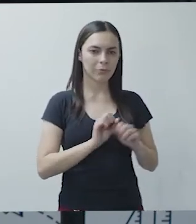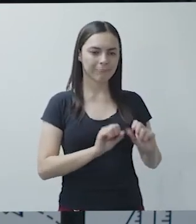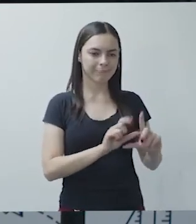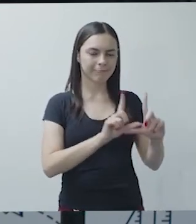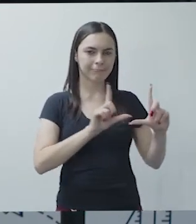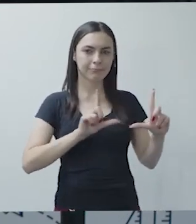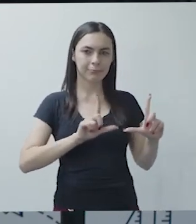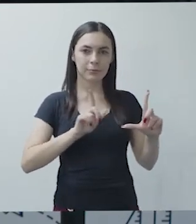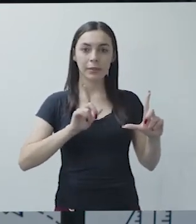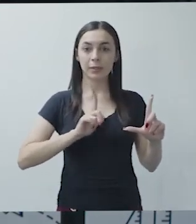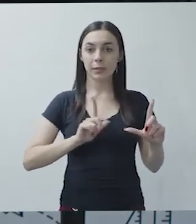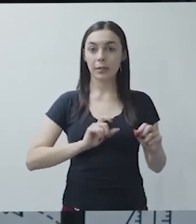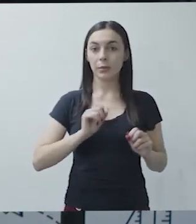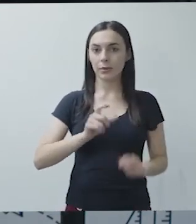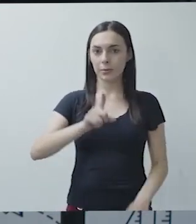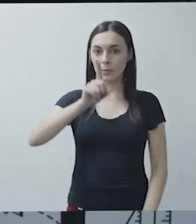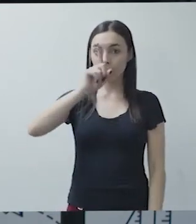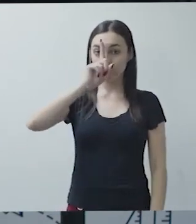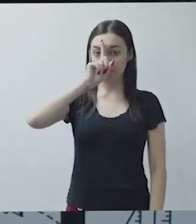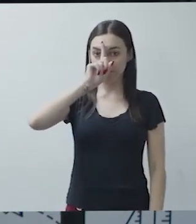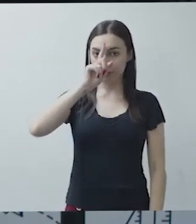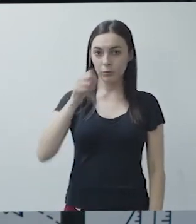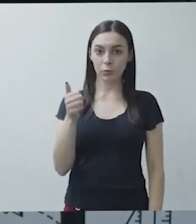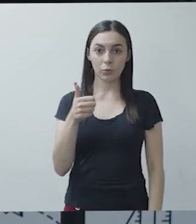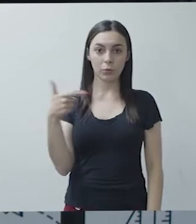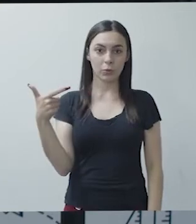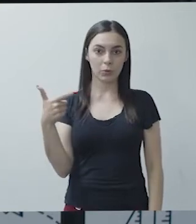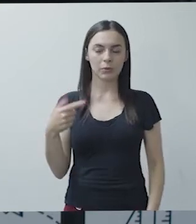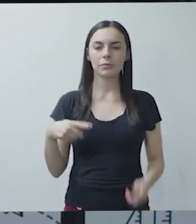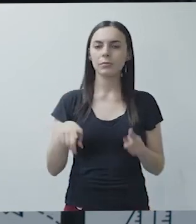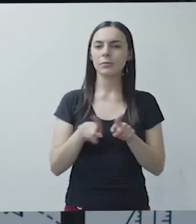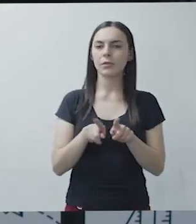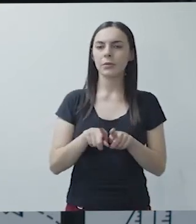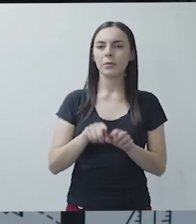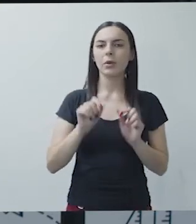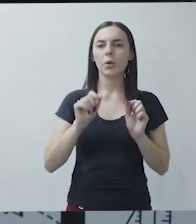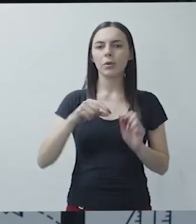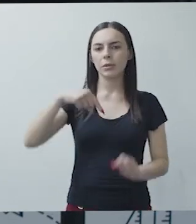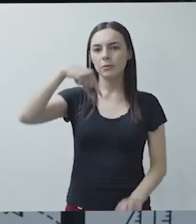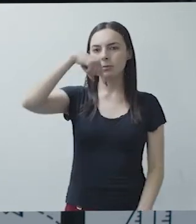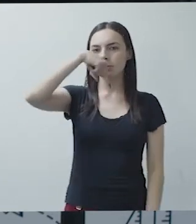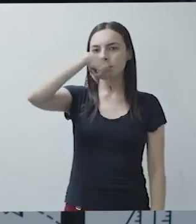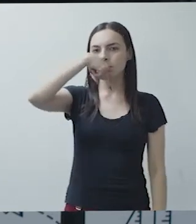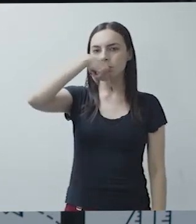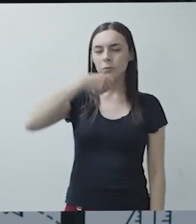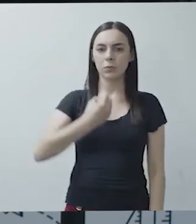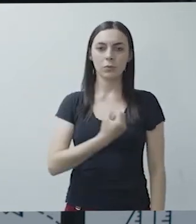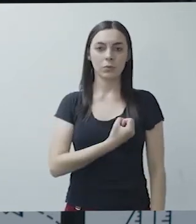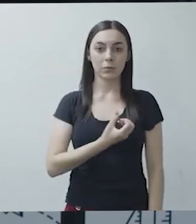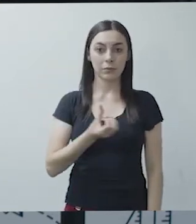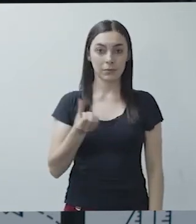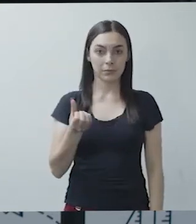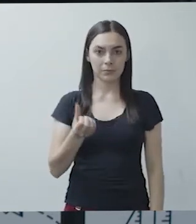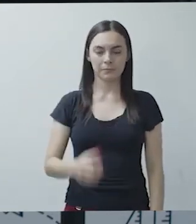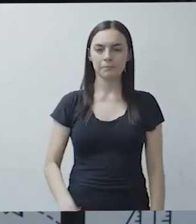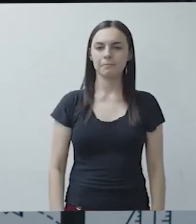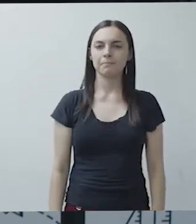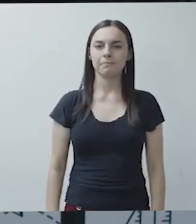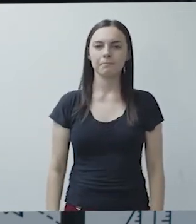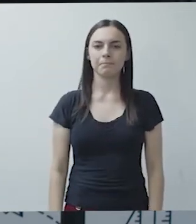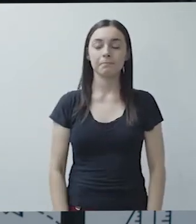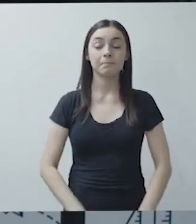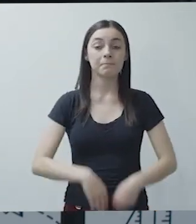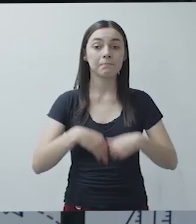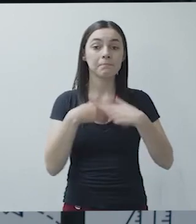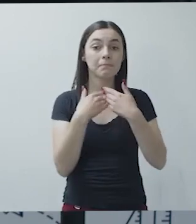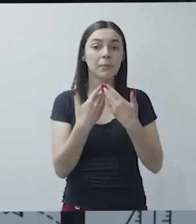o ponteiro grande no 12 e também o ponteiro pequeno no 6.